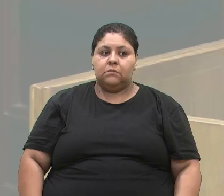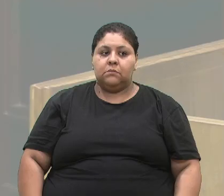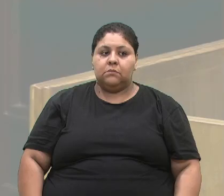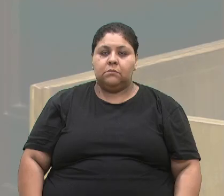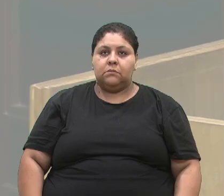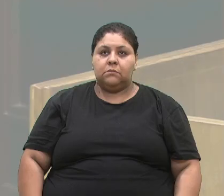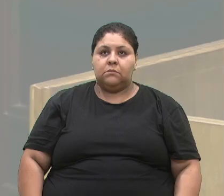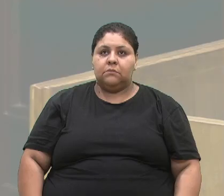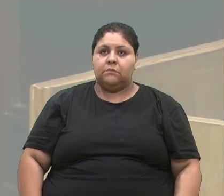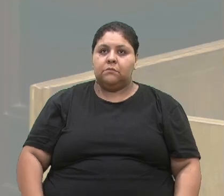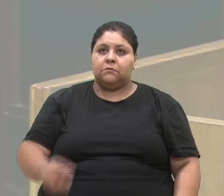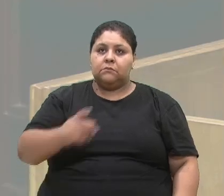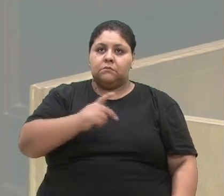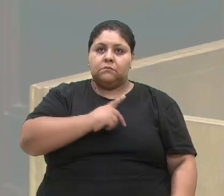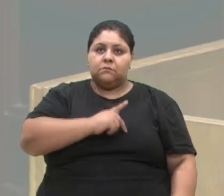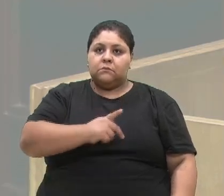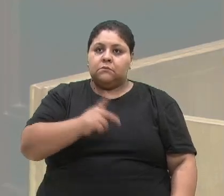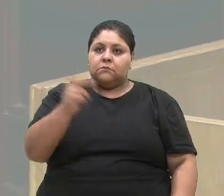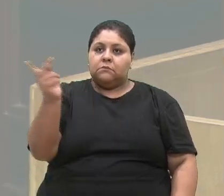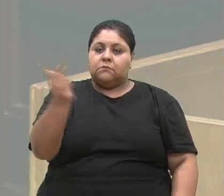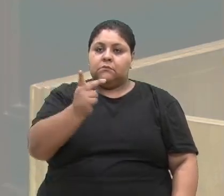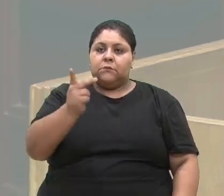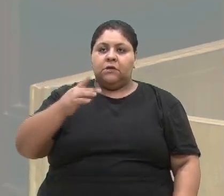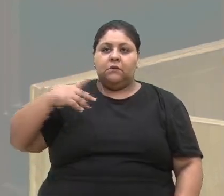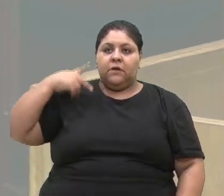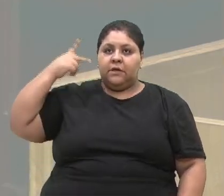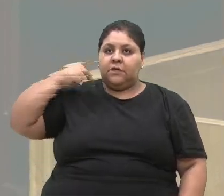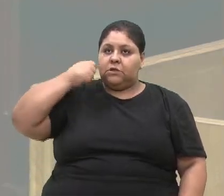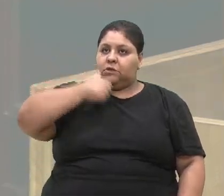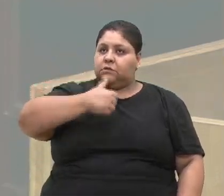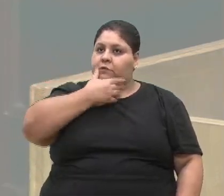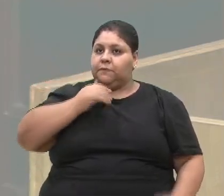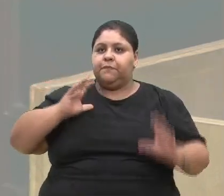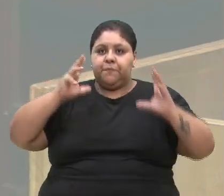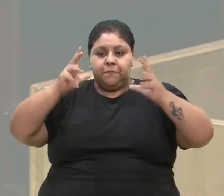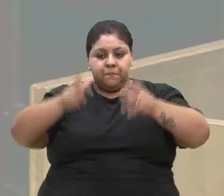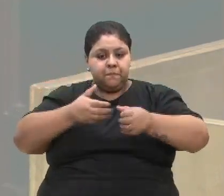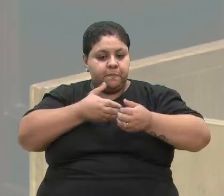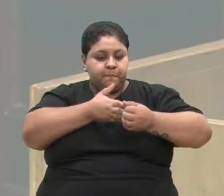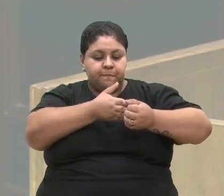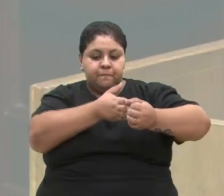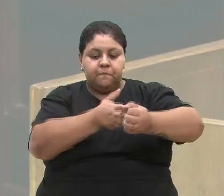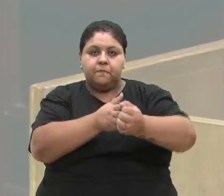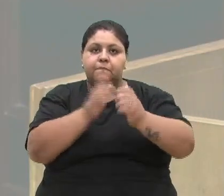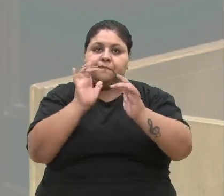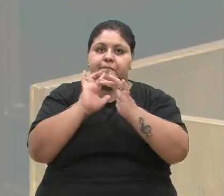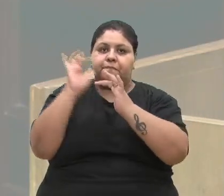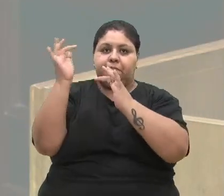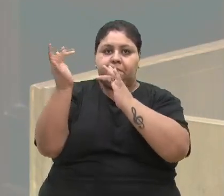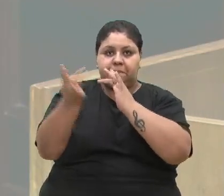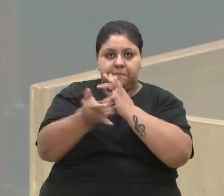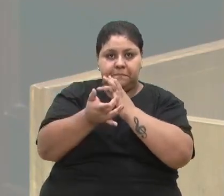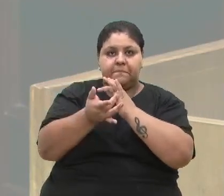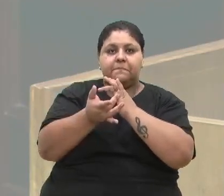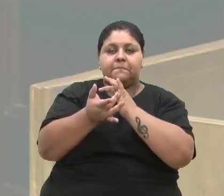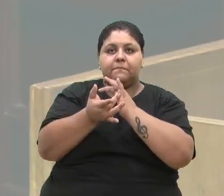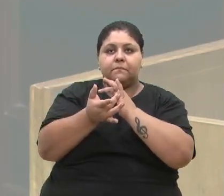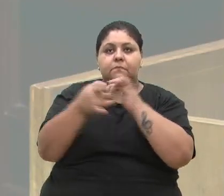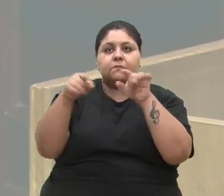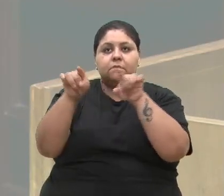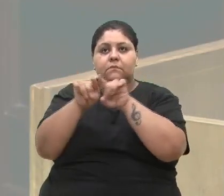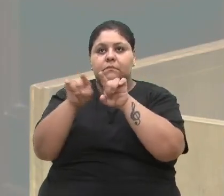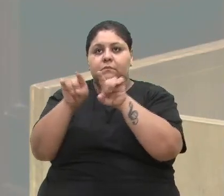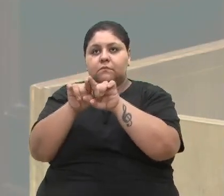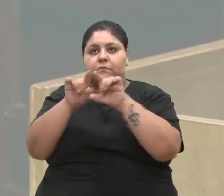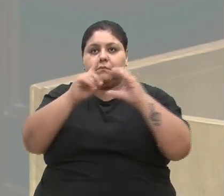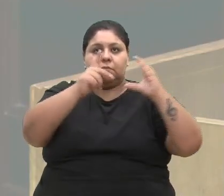Senhora presidente, nobres pares, colegas vereadores, a todos que nos acompanham através das redes oficiais e também do